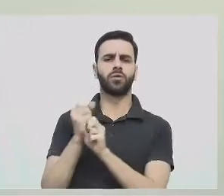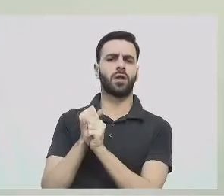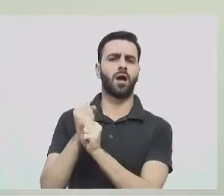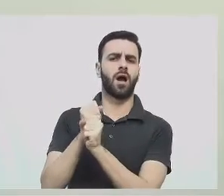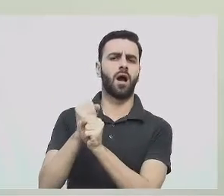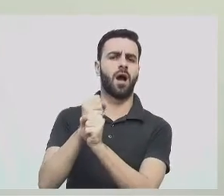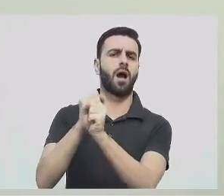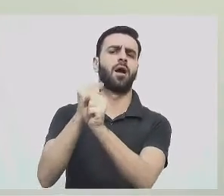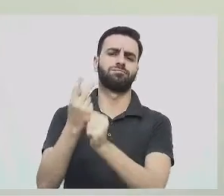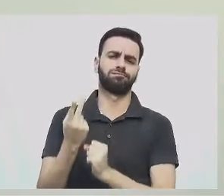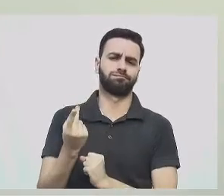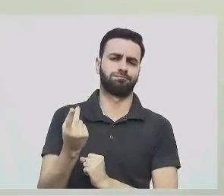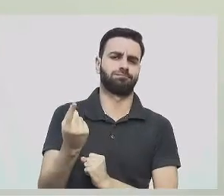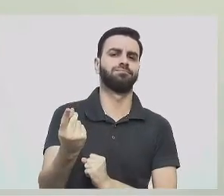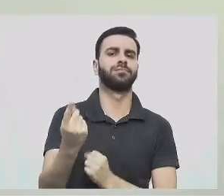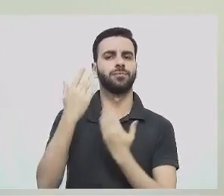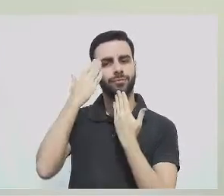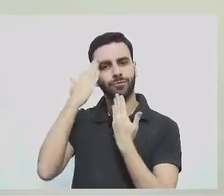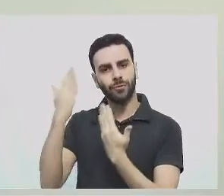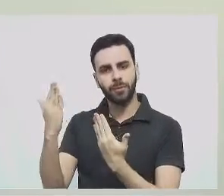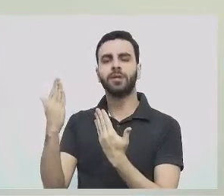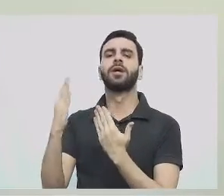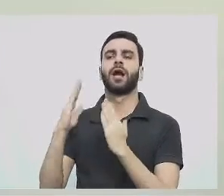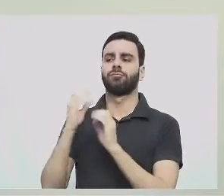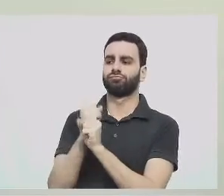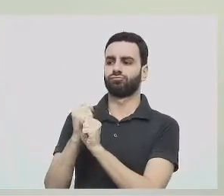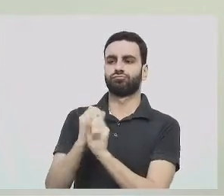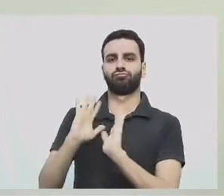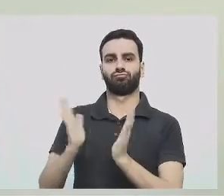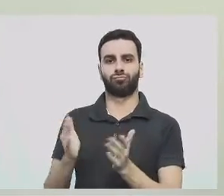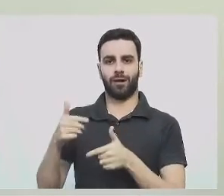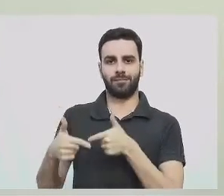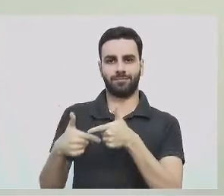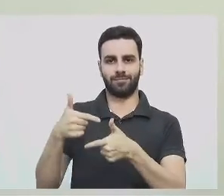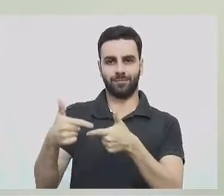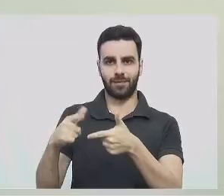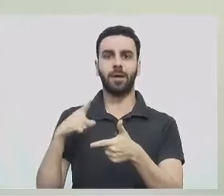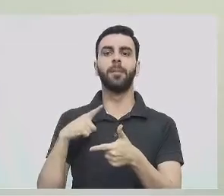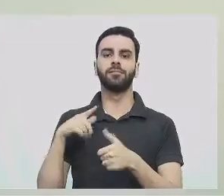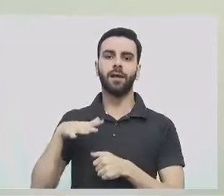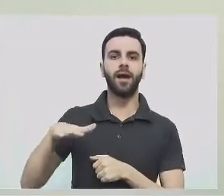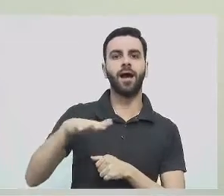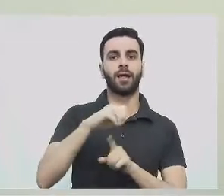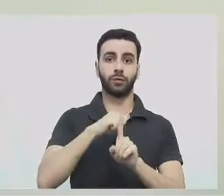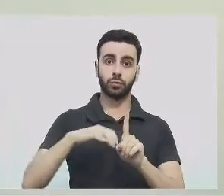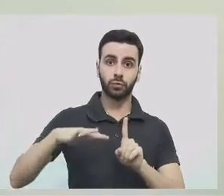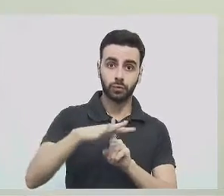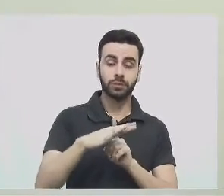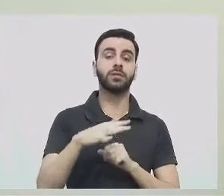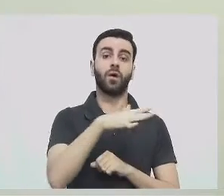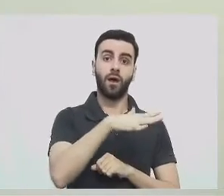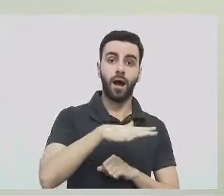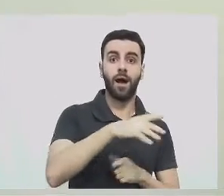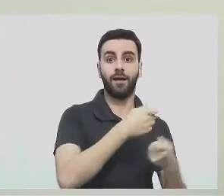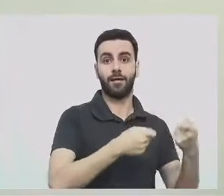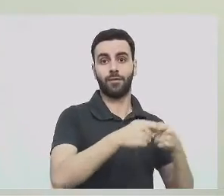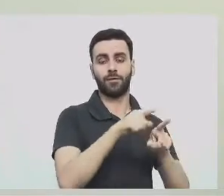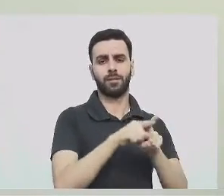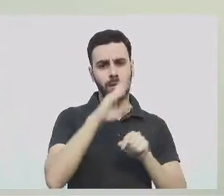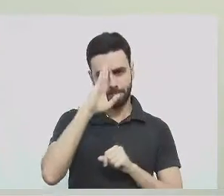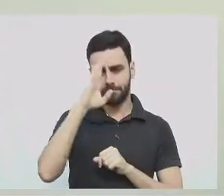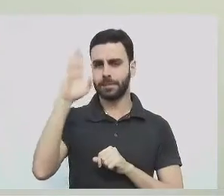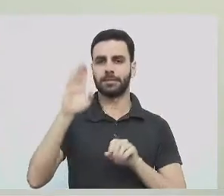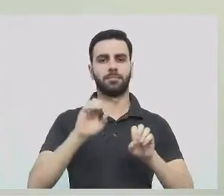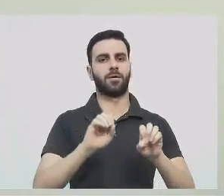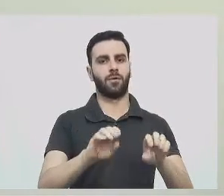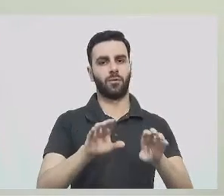Univiçosa, gratidão pelos serviços prestados à instituição no campo social, no campo econômico e, principalmente,